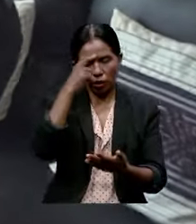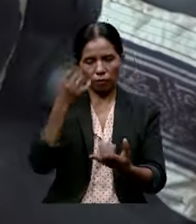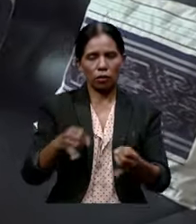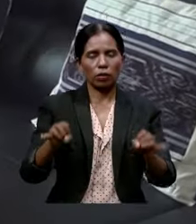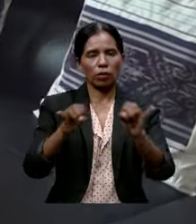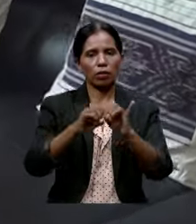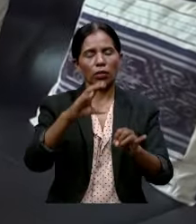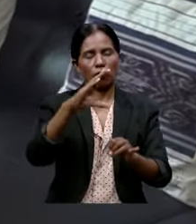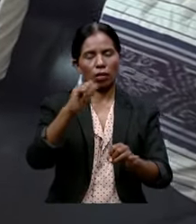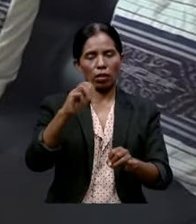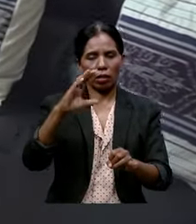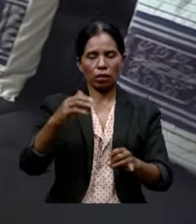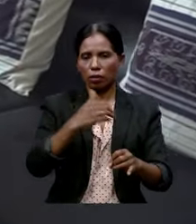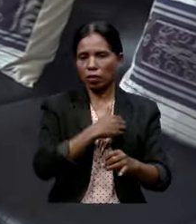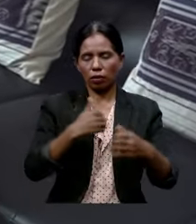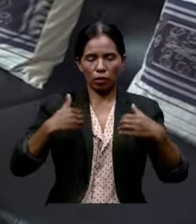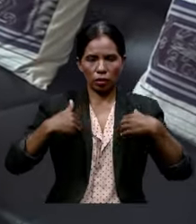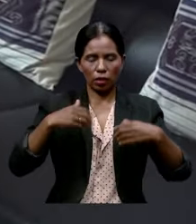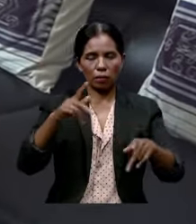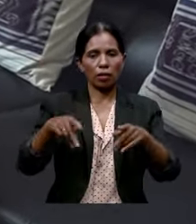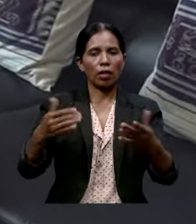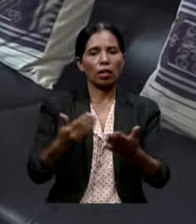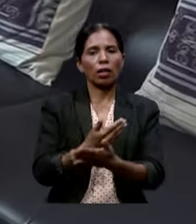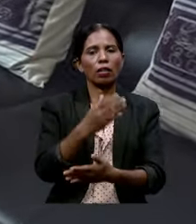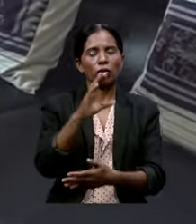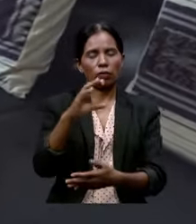institusi refere sida ke komisari Mateus Romario David Gonçalves GMN.